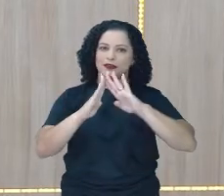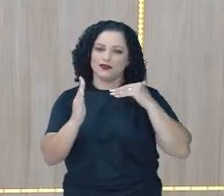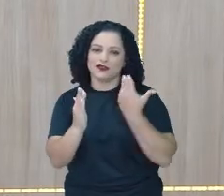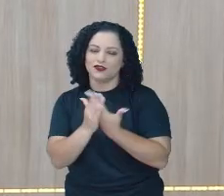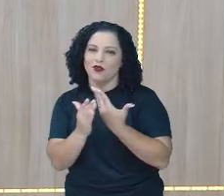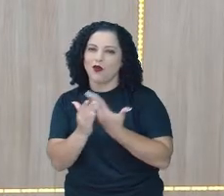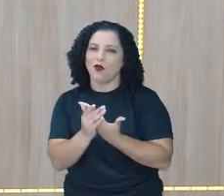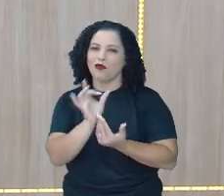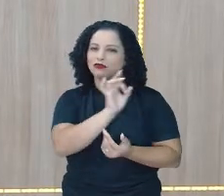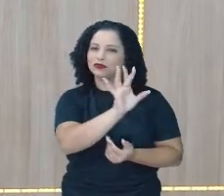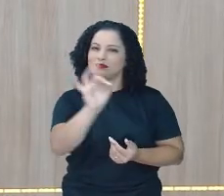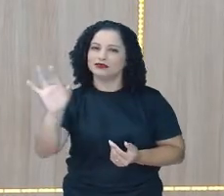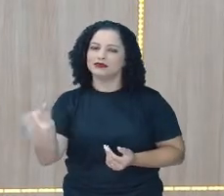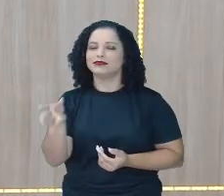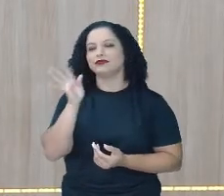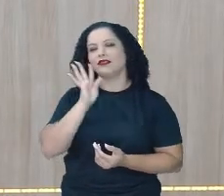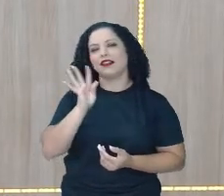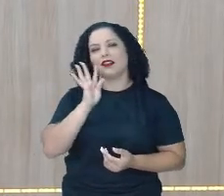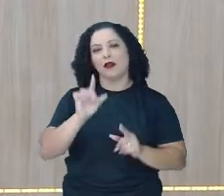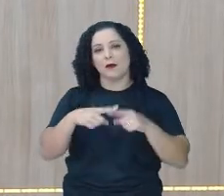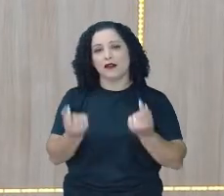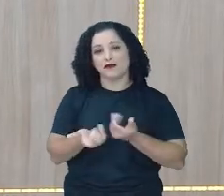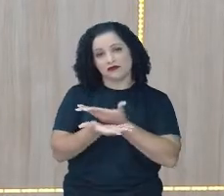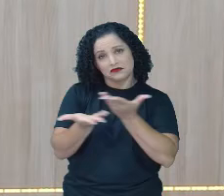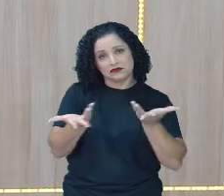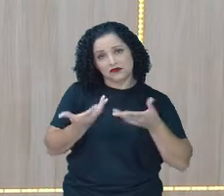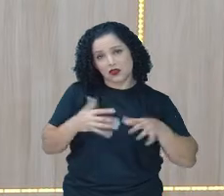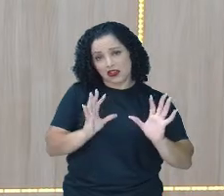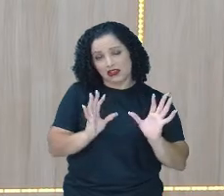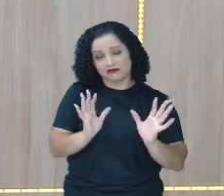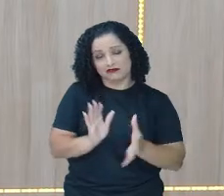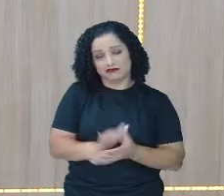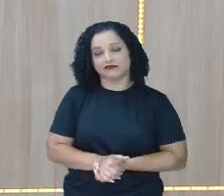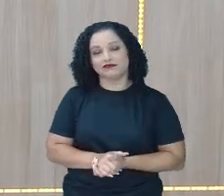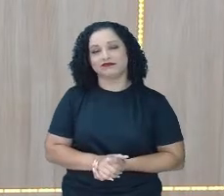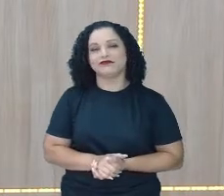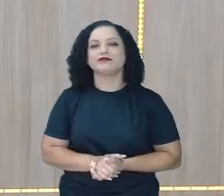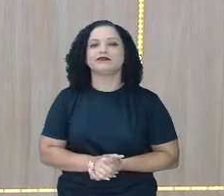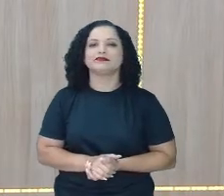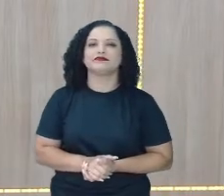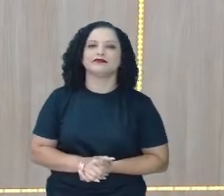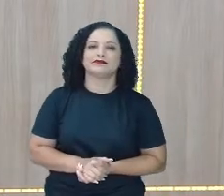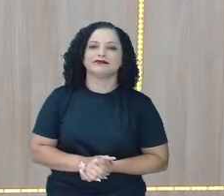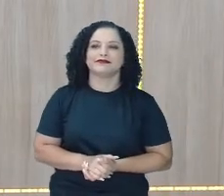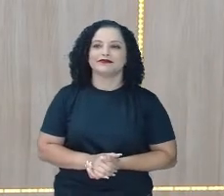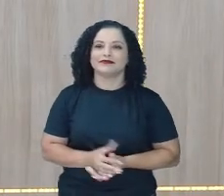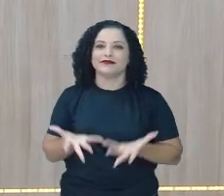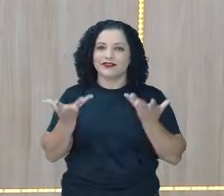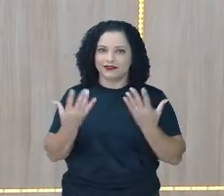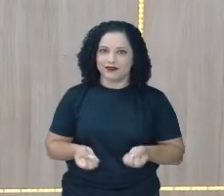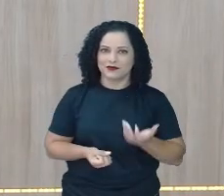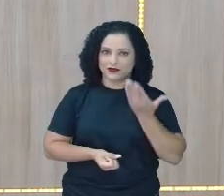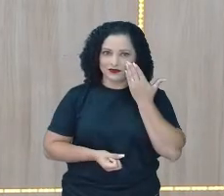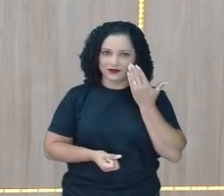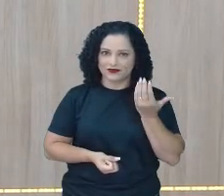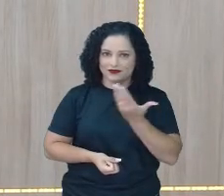da escola, ia ser bem bacana. Né? Eles não querem, né? Fazer o quê? Vamos lá, a gente vai conquistá-los. Vamos lá, vamos